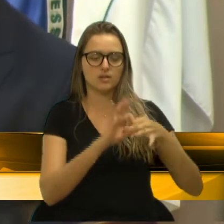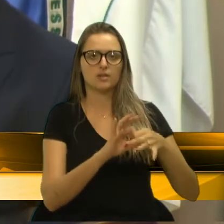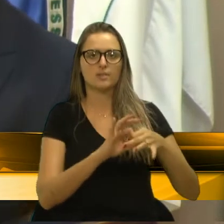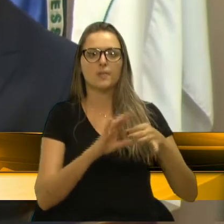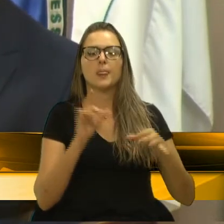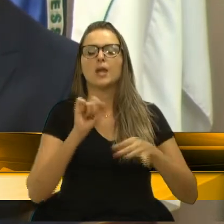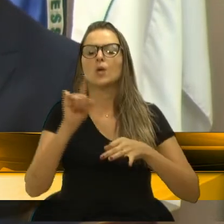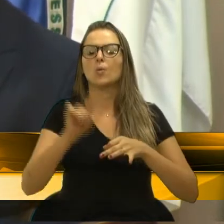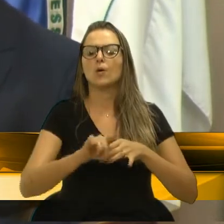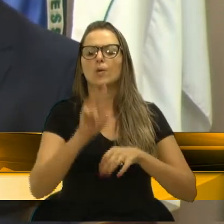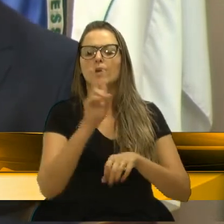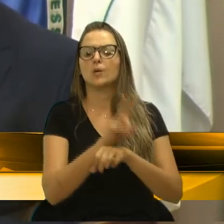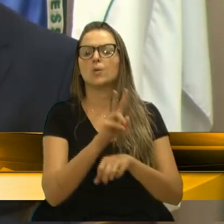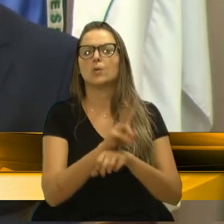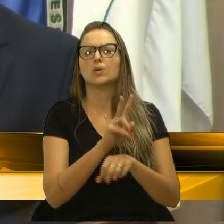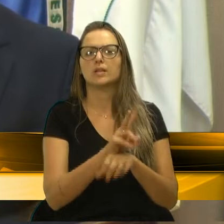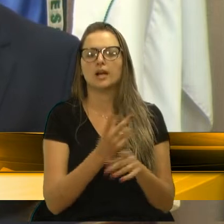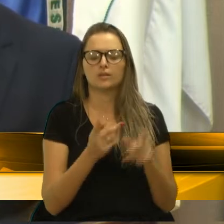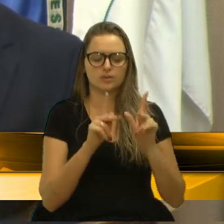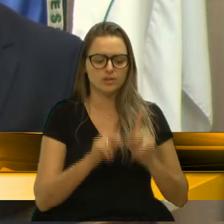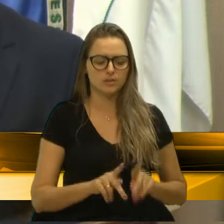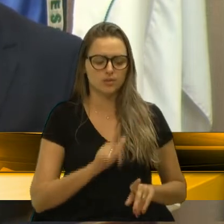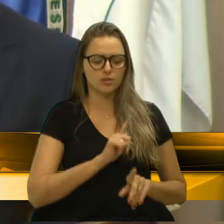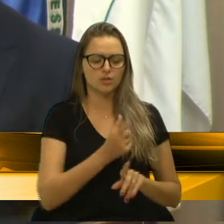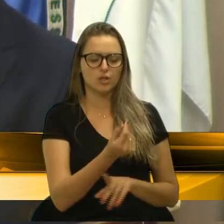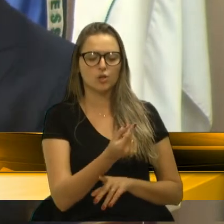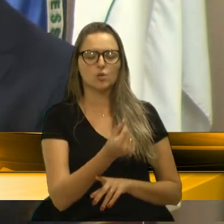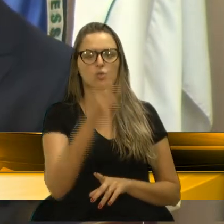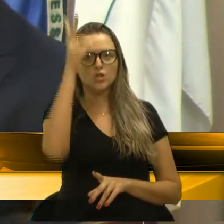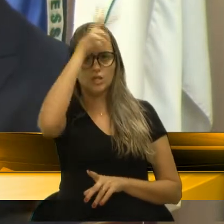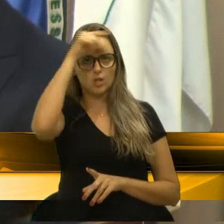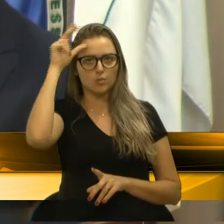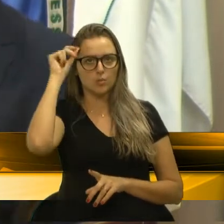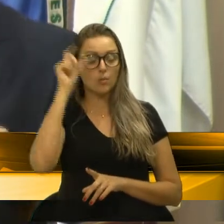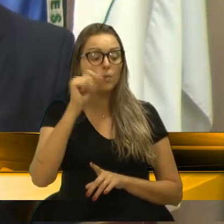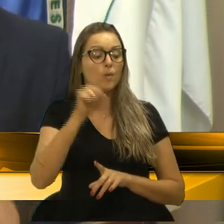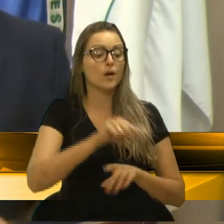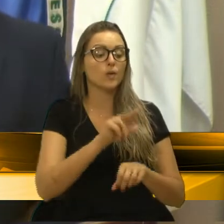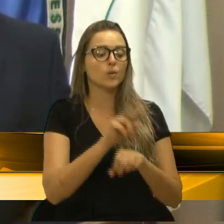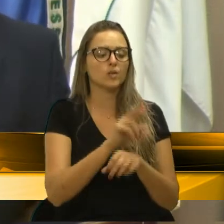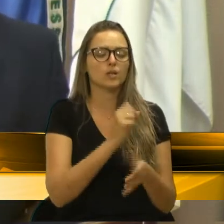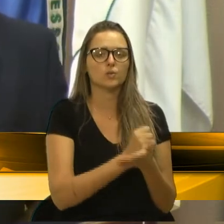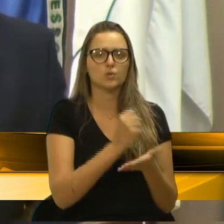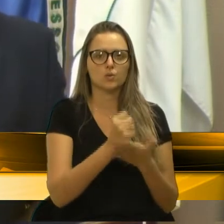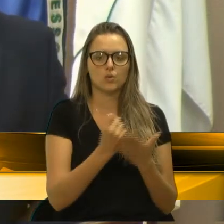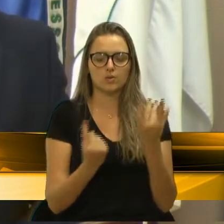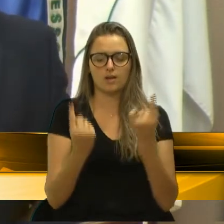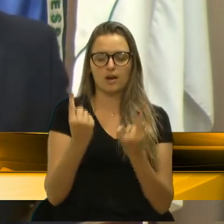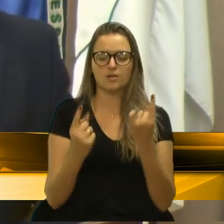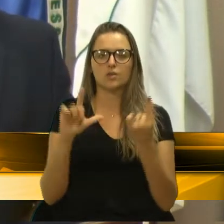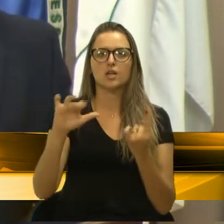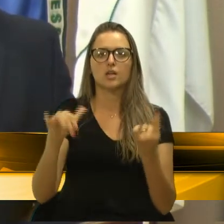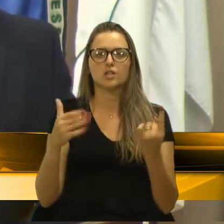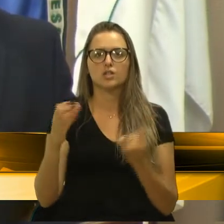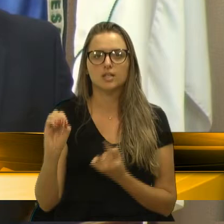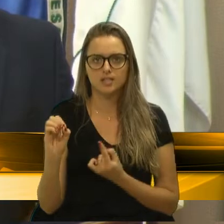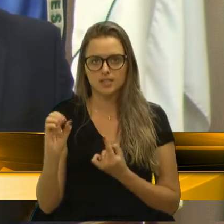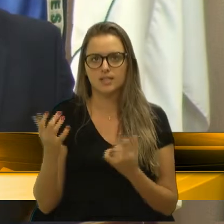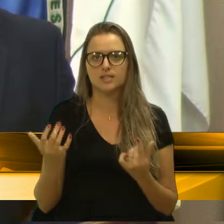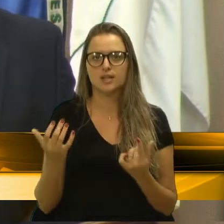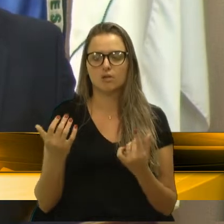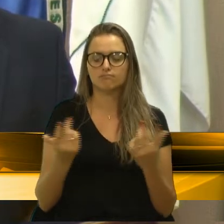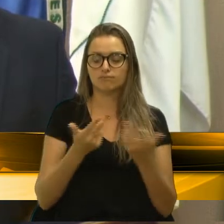o zelo que essas pessoas tinham com o dinheiro público? Qual é o cuidado que elas tinham com contratos licitatórios como esse,